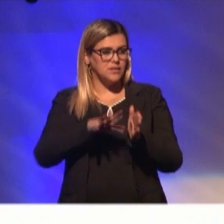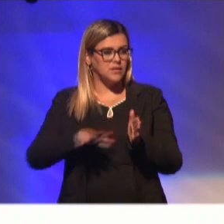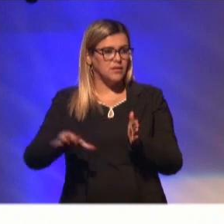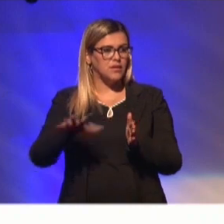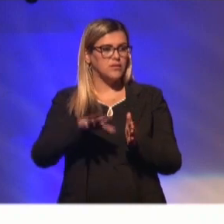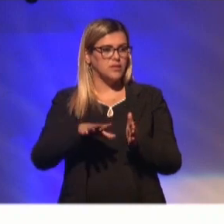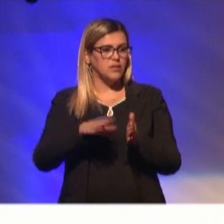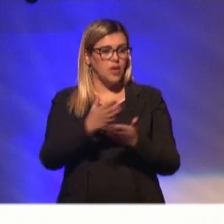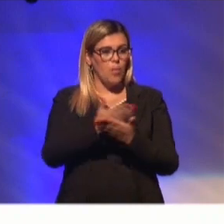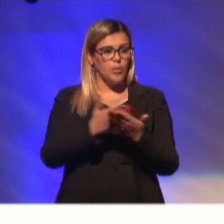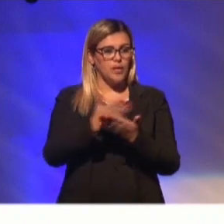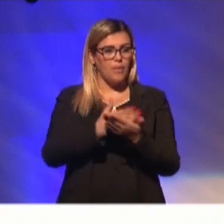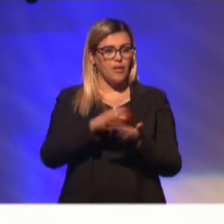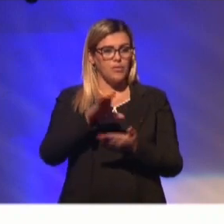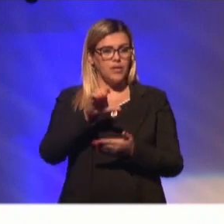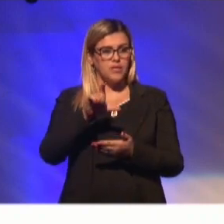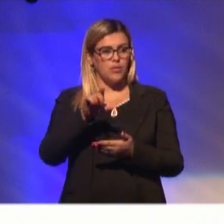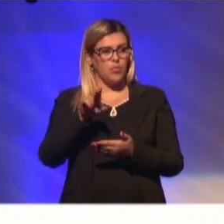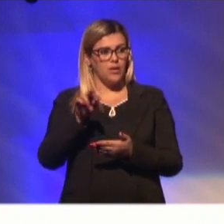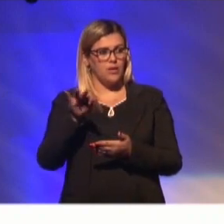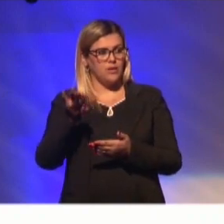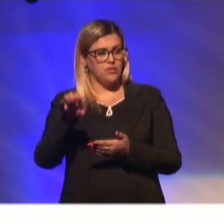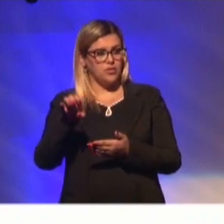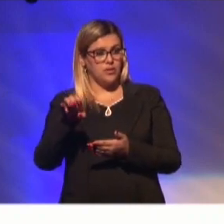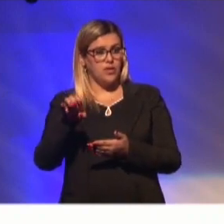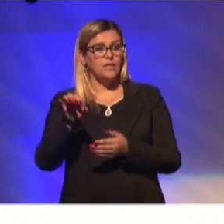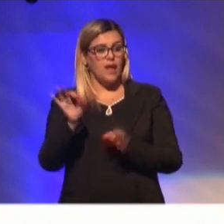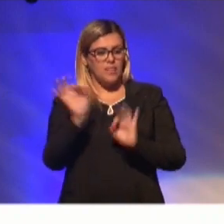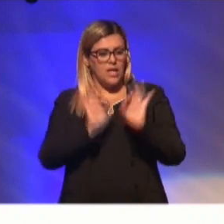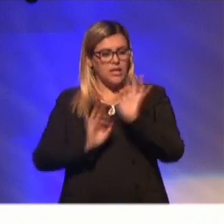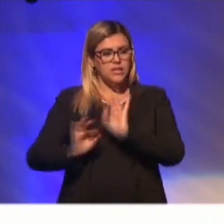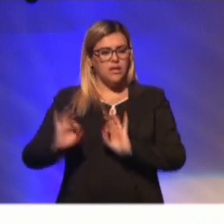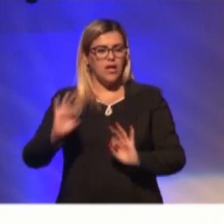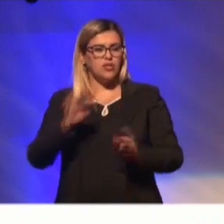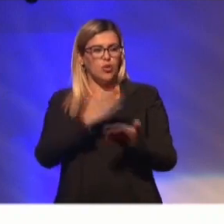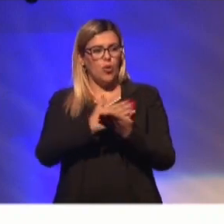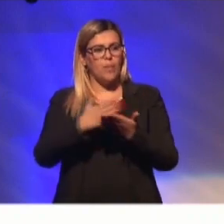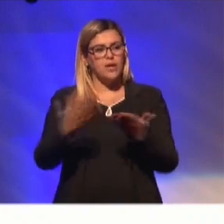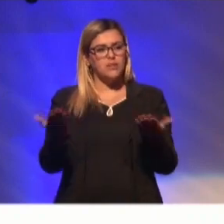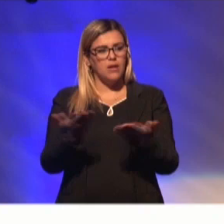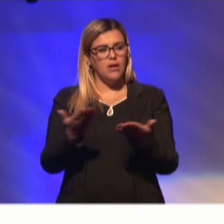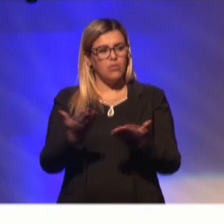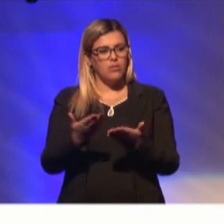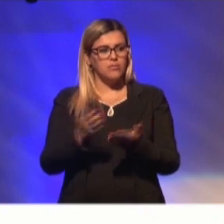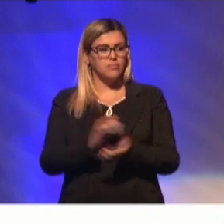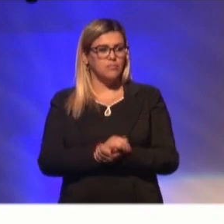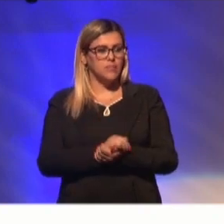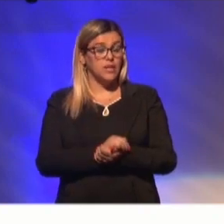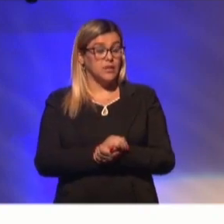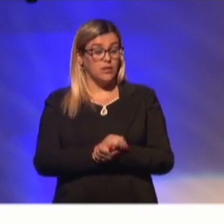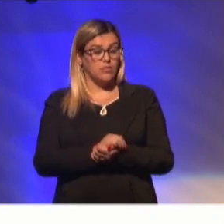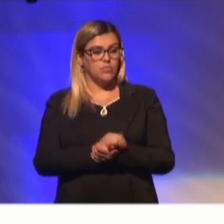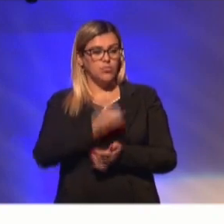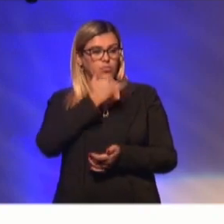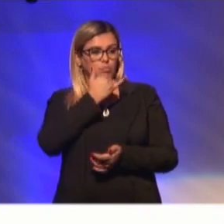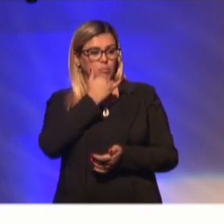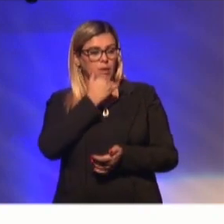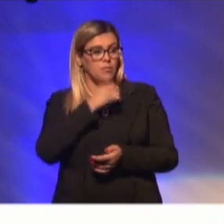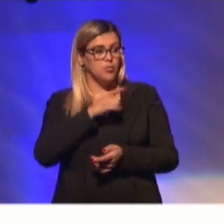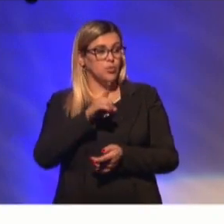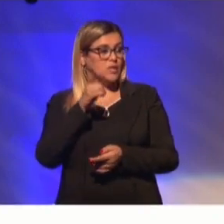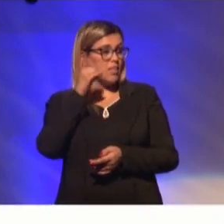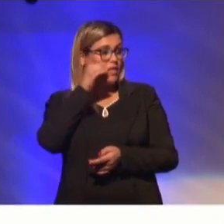choque no tratamento das celulites, e o pessoal da estética começa agora a tomar, o pessoal da